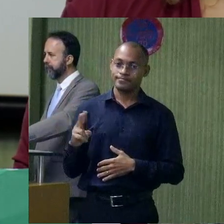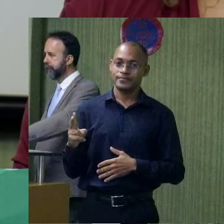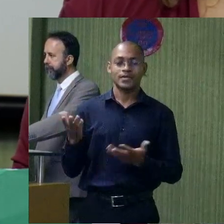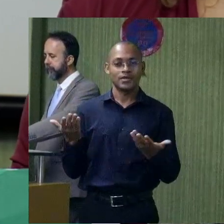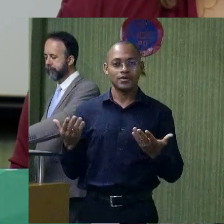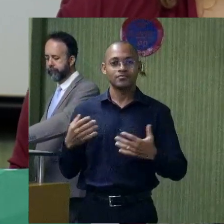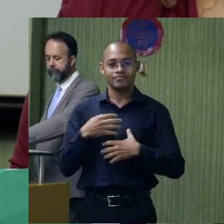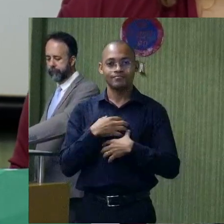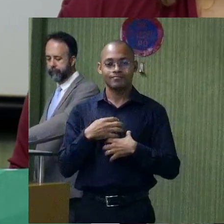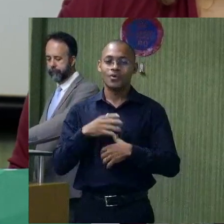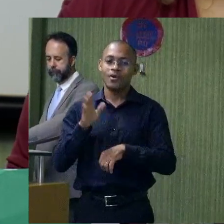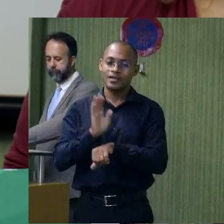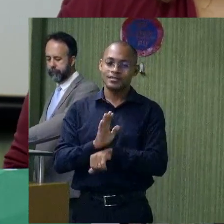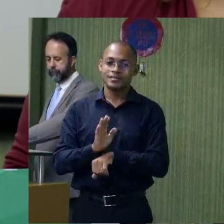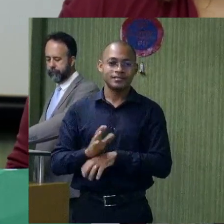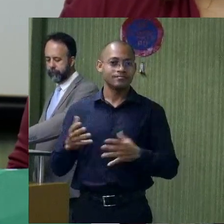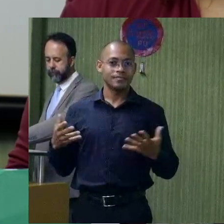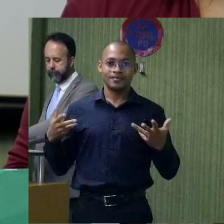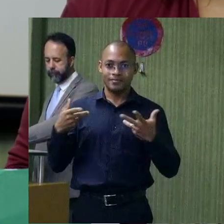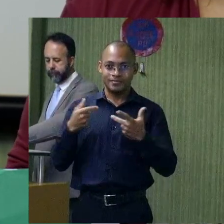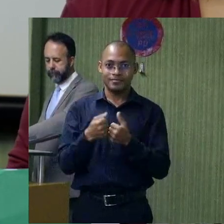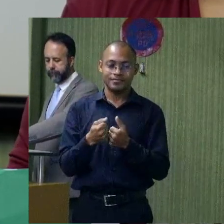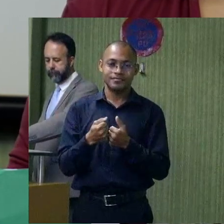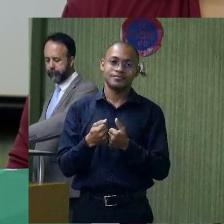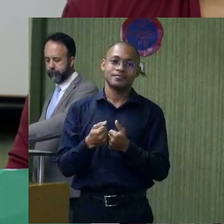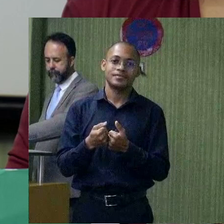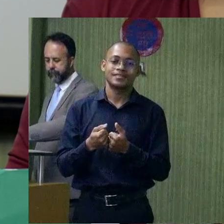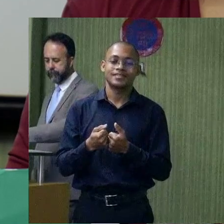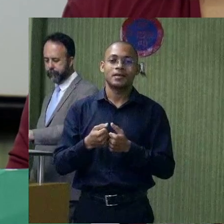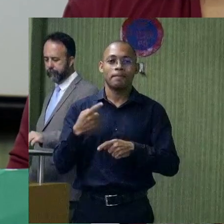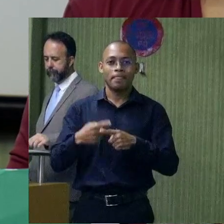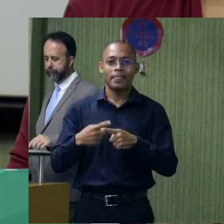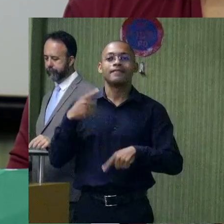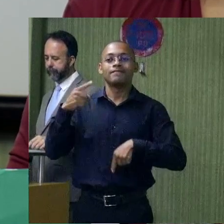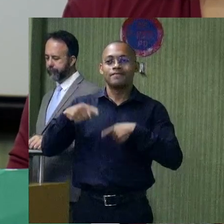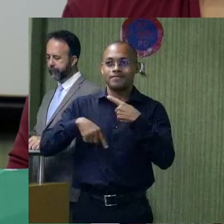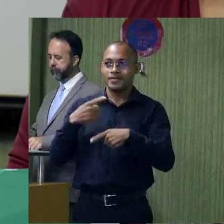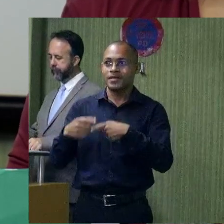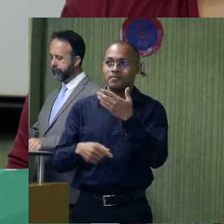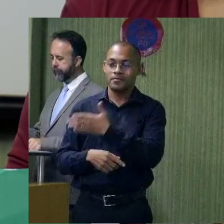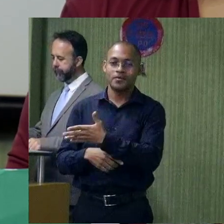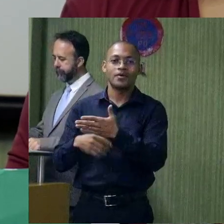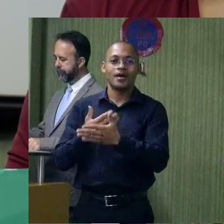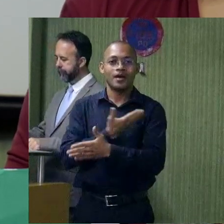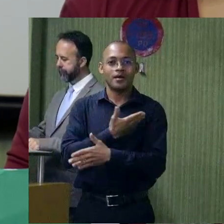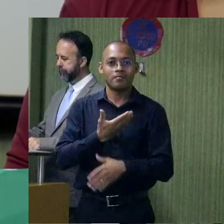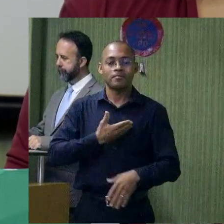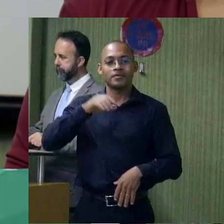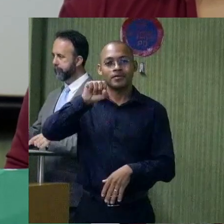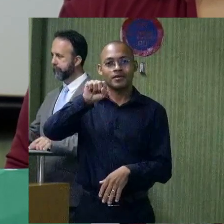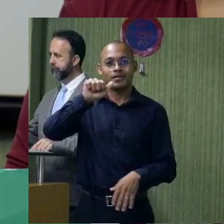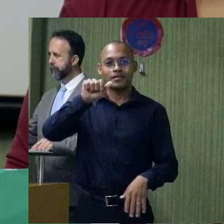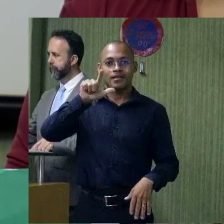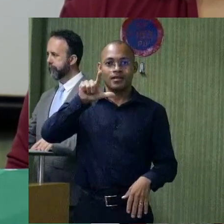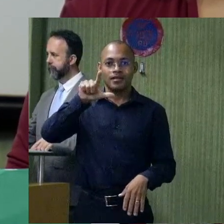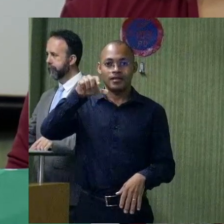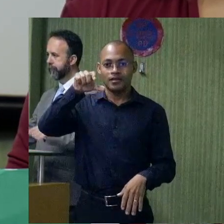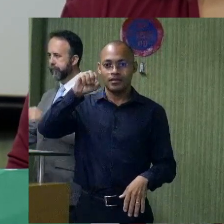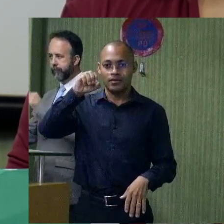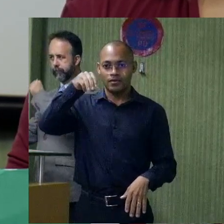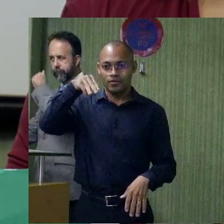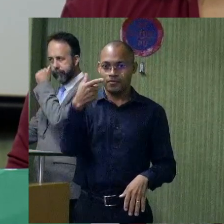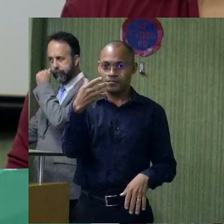tarde muito rica e vai continuar sendo né que aí já já vem nosso colega Salomão eh